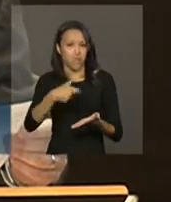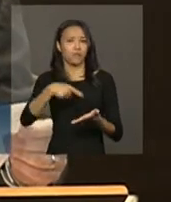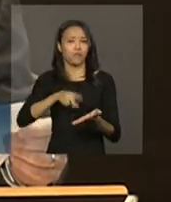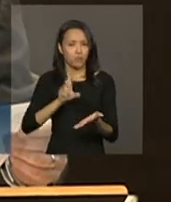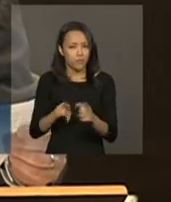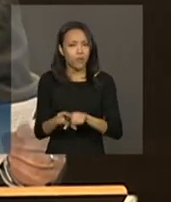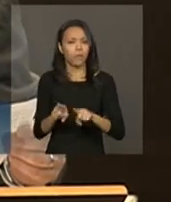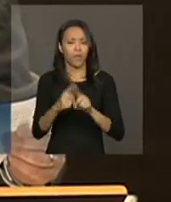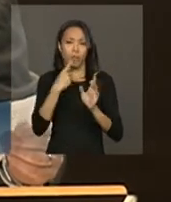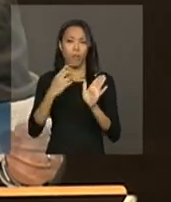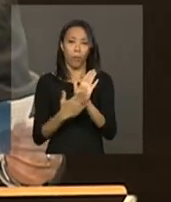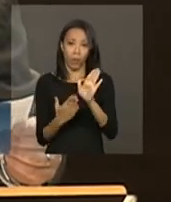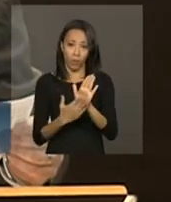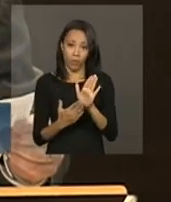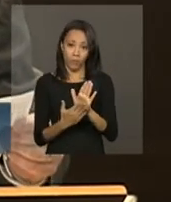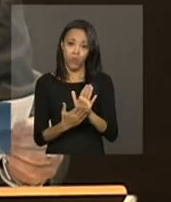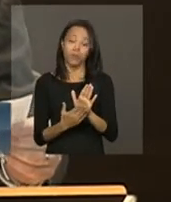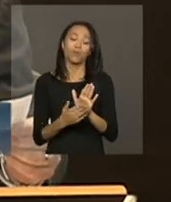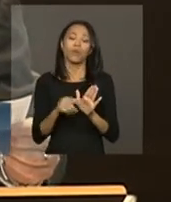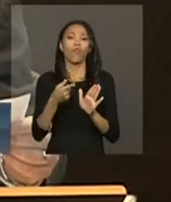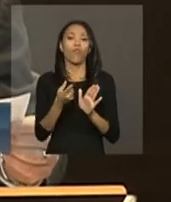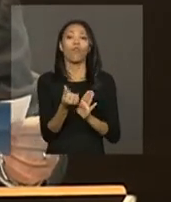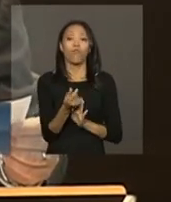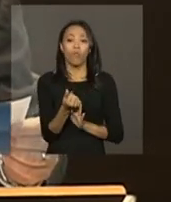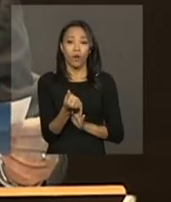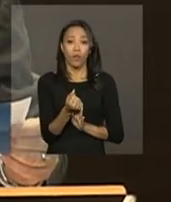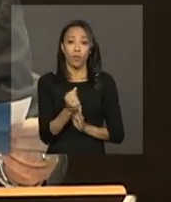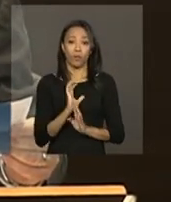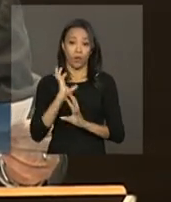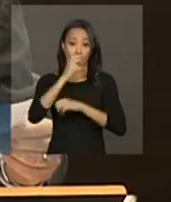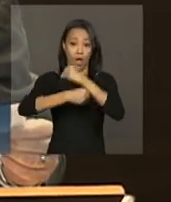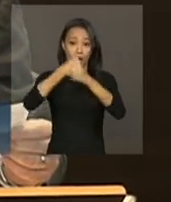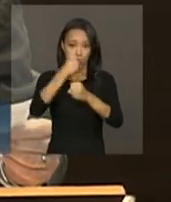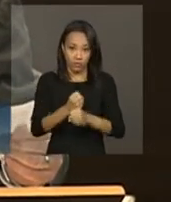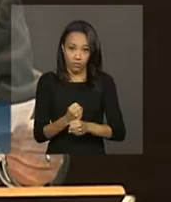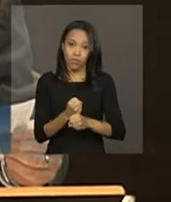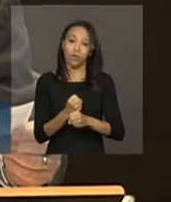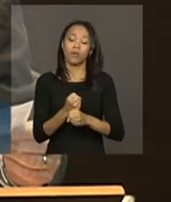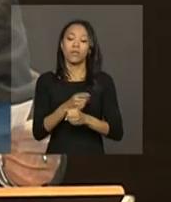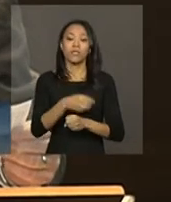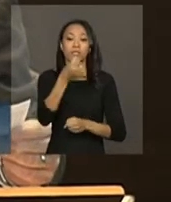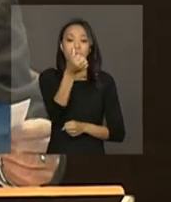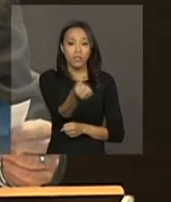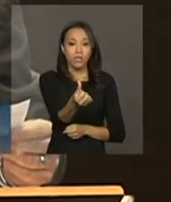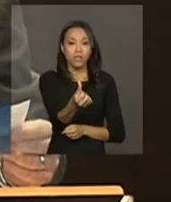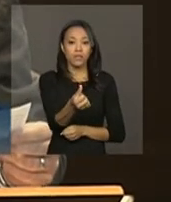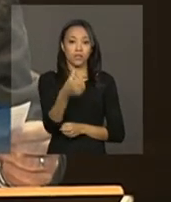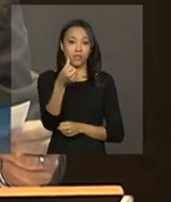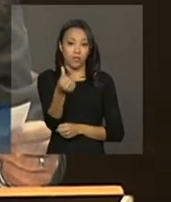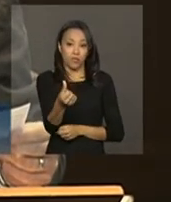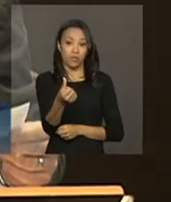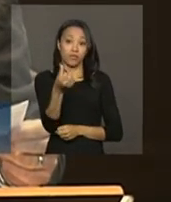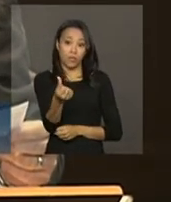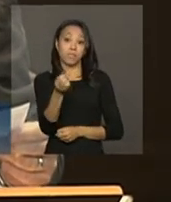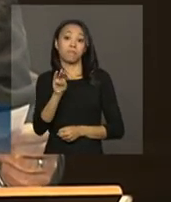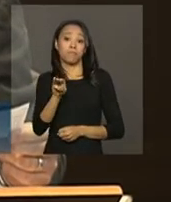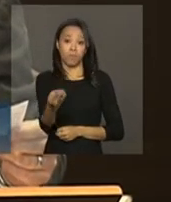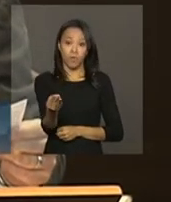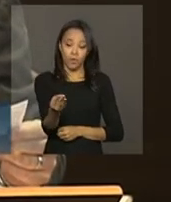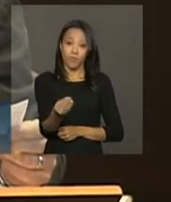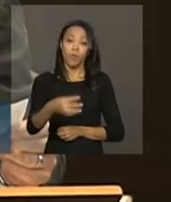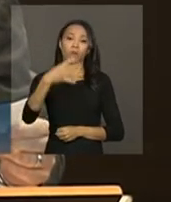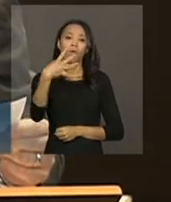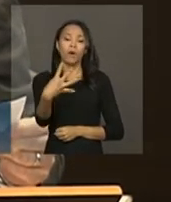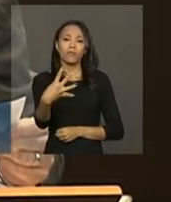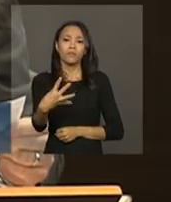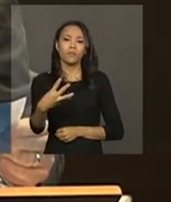apresentar proposta financeira com o valor de receita anual permitida de 666 Miles